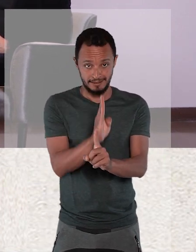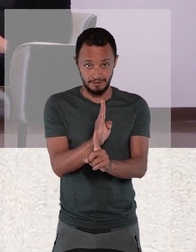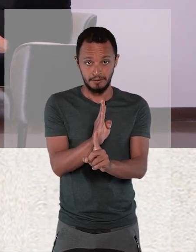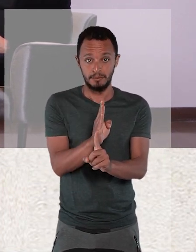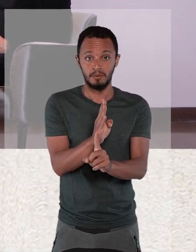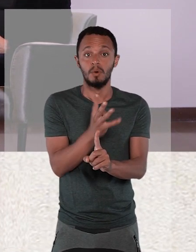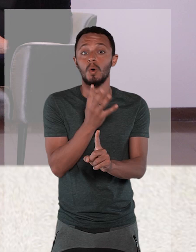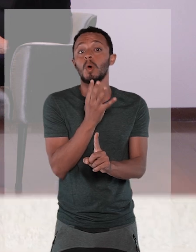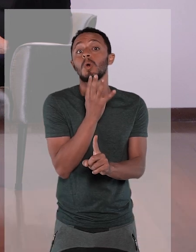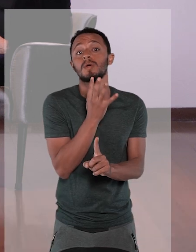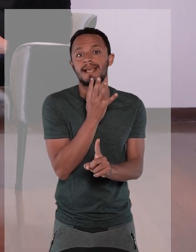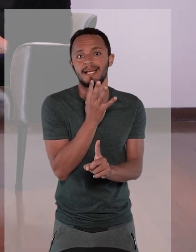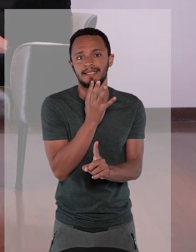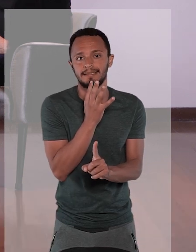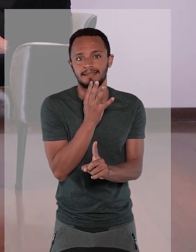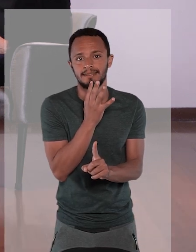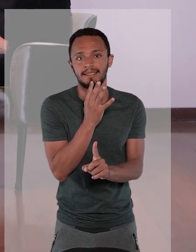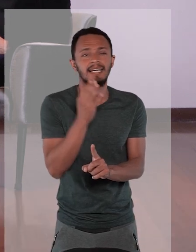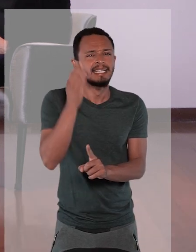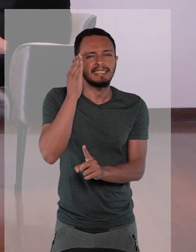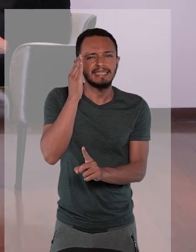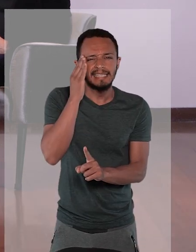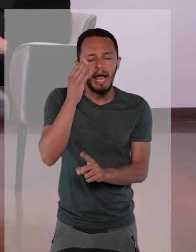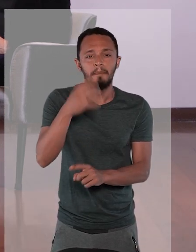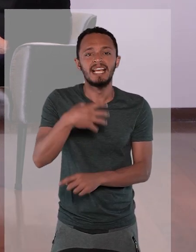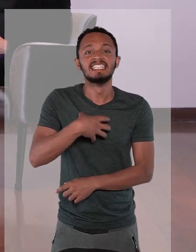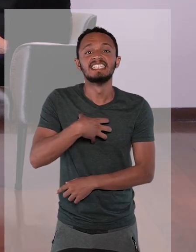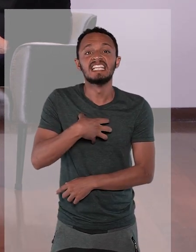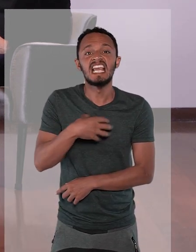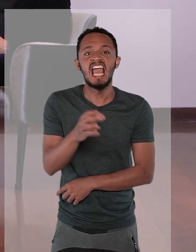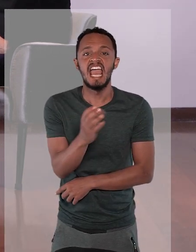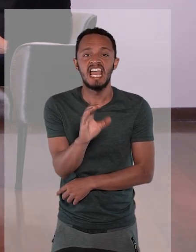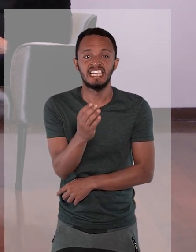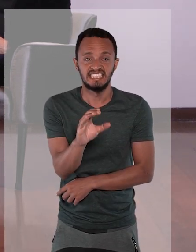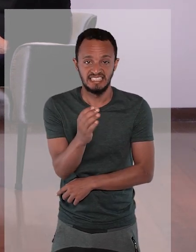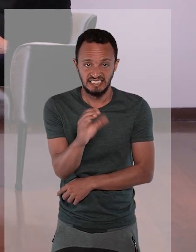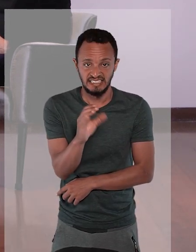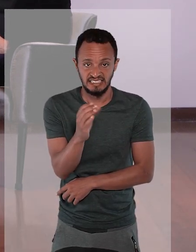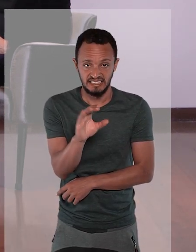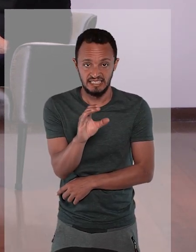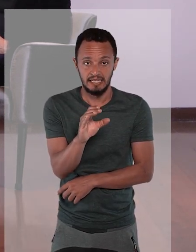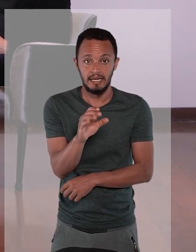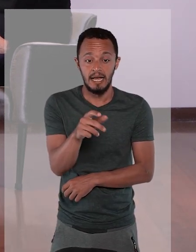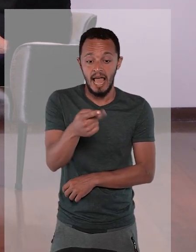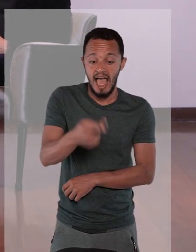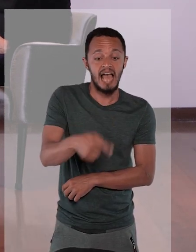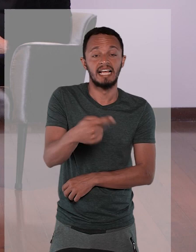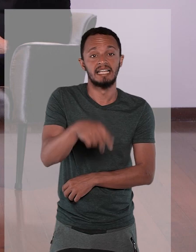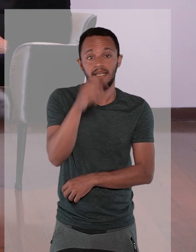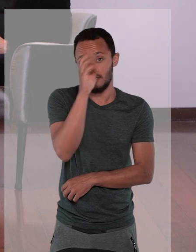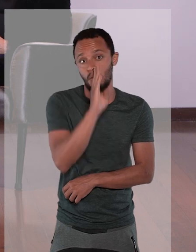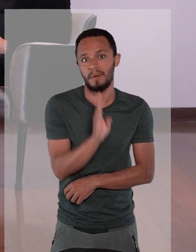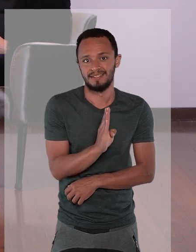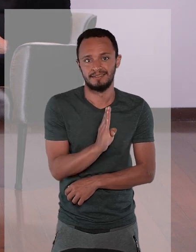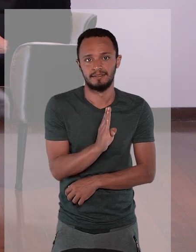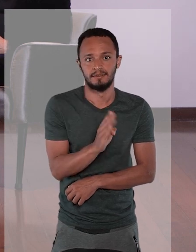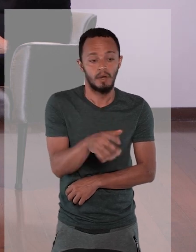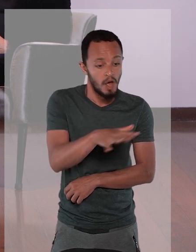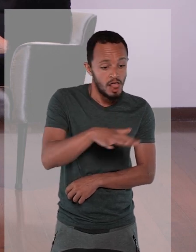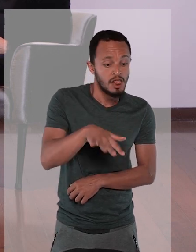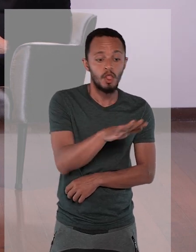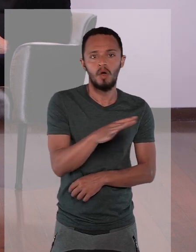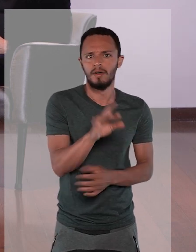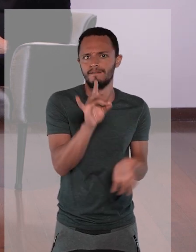que existe uma ciência nacional. Ela não precisa se reportar à ciência internacional. Nós passamos a